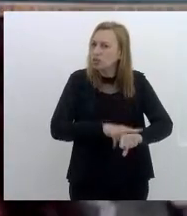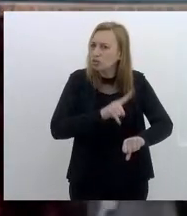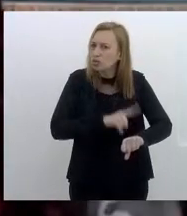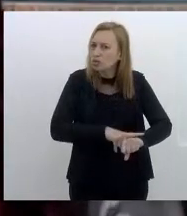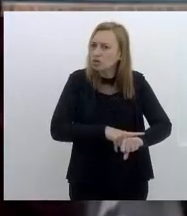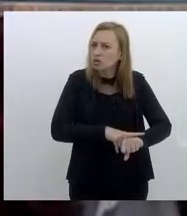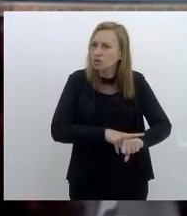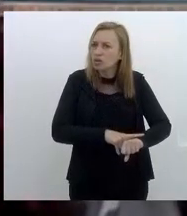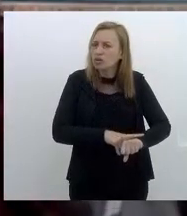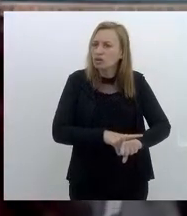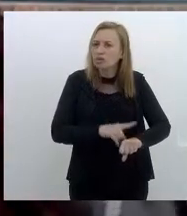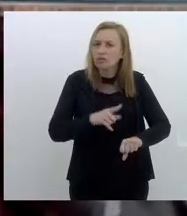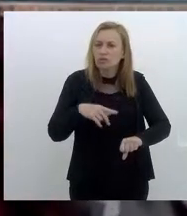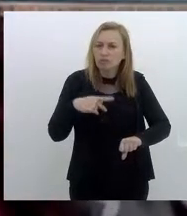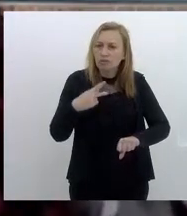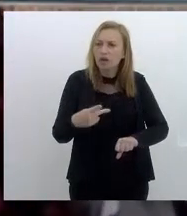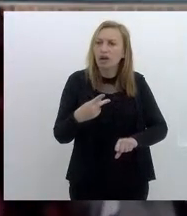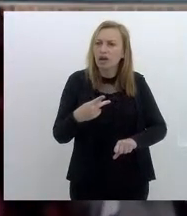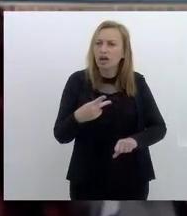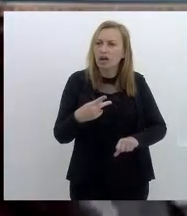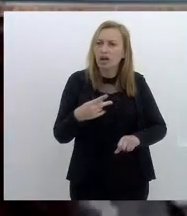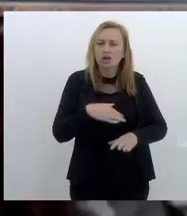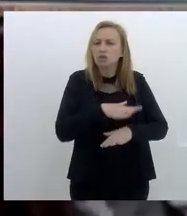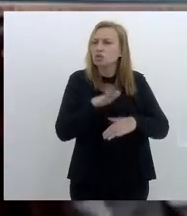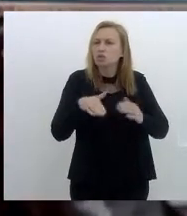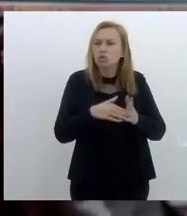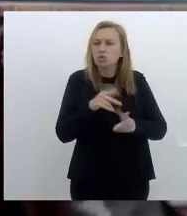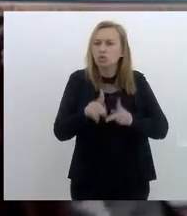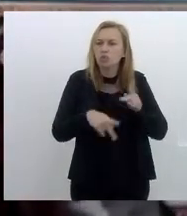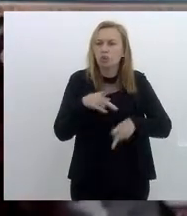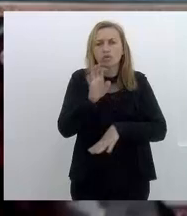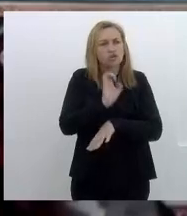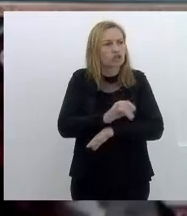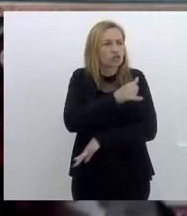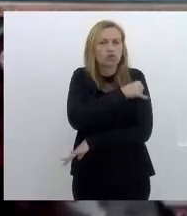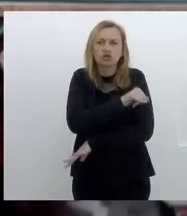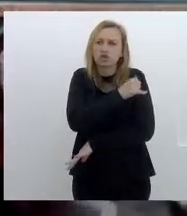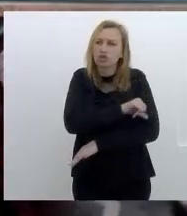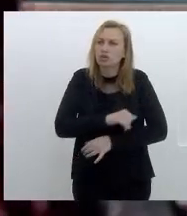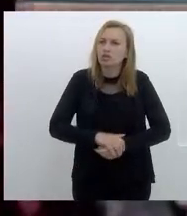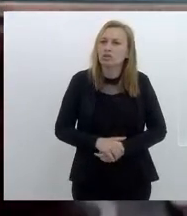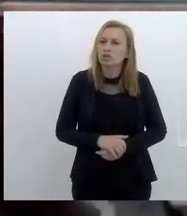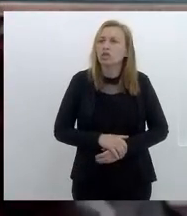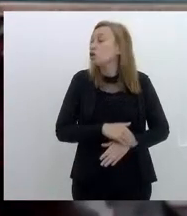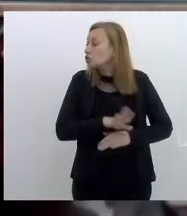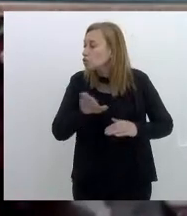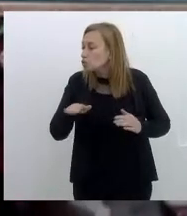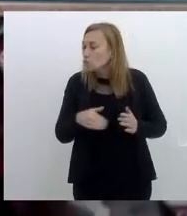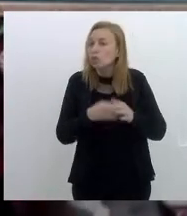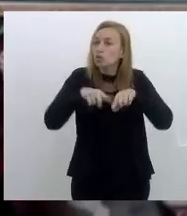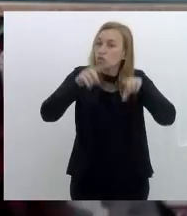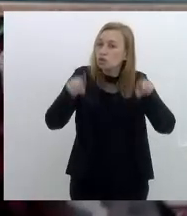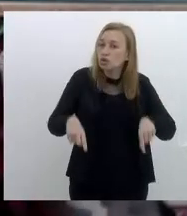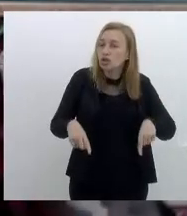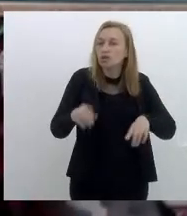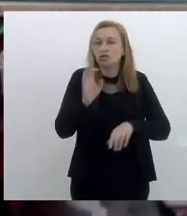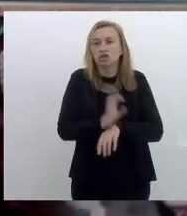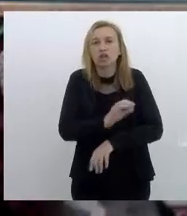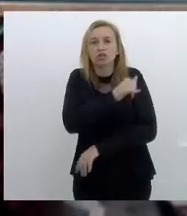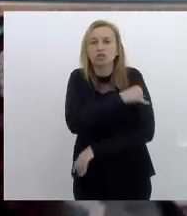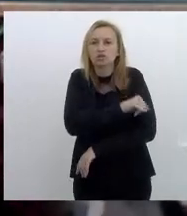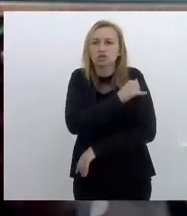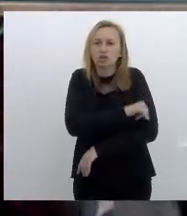momento fazer um giro e colocar toda a população do estado do Rio de Janeiro todo o funcionalismo do Estado